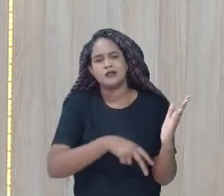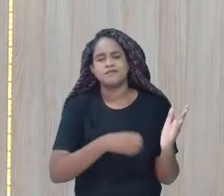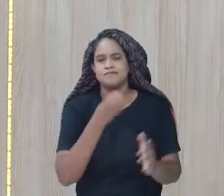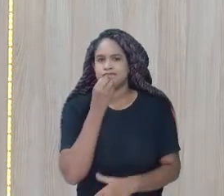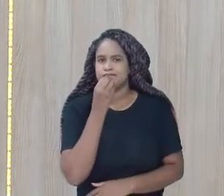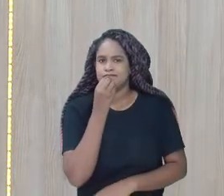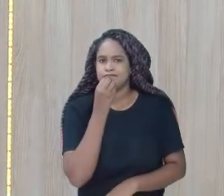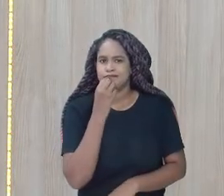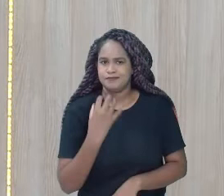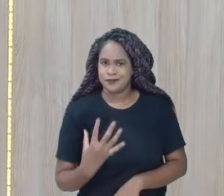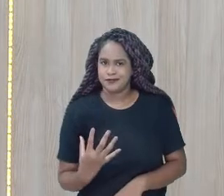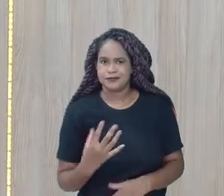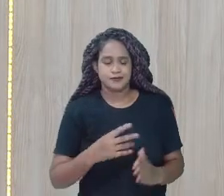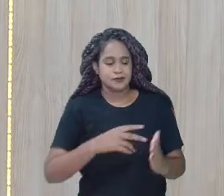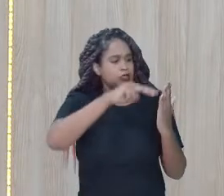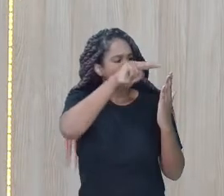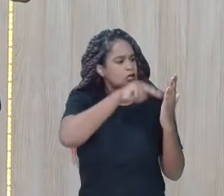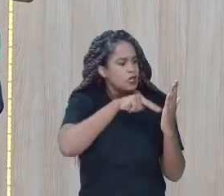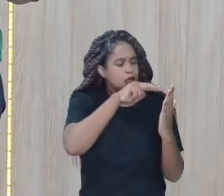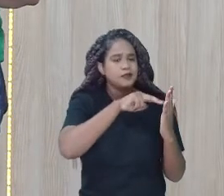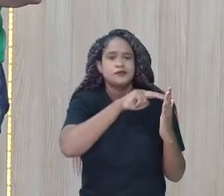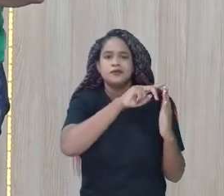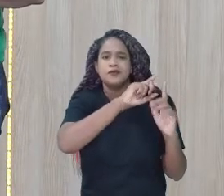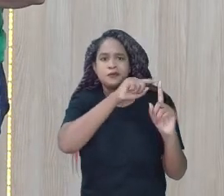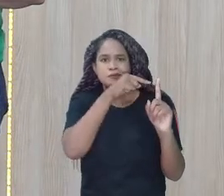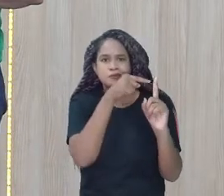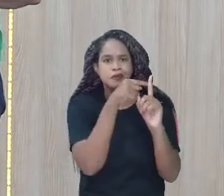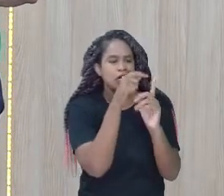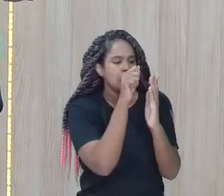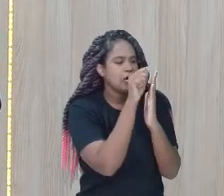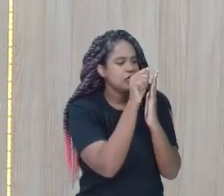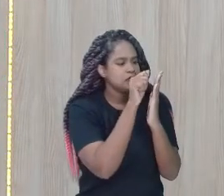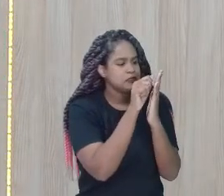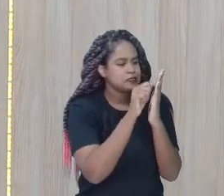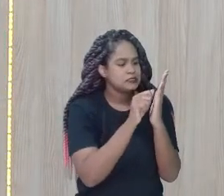bom. A leitura, a escrita sempre